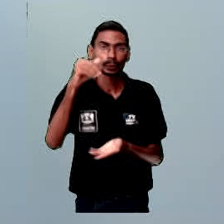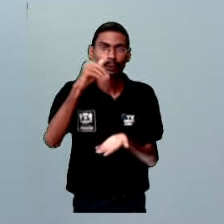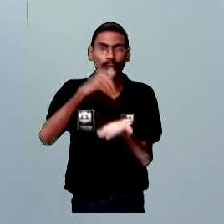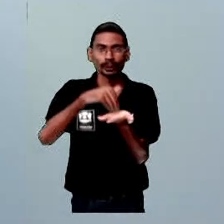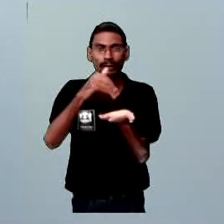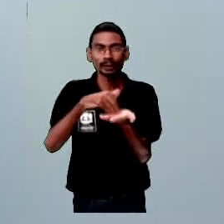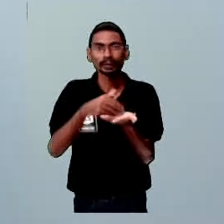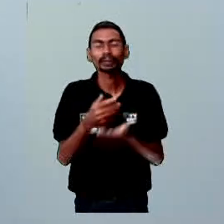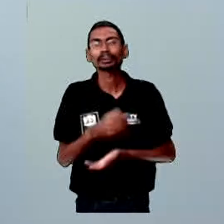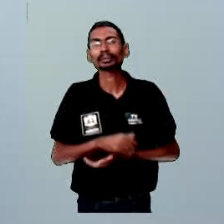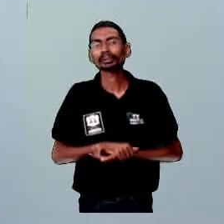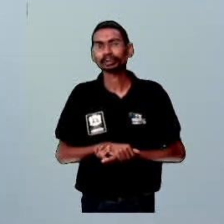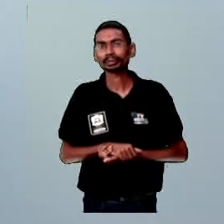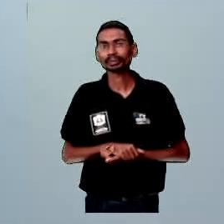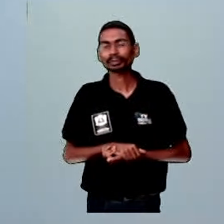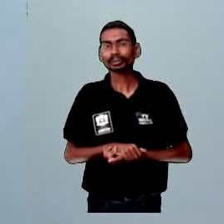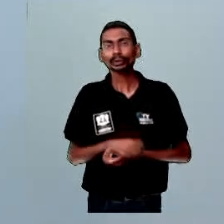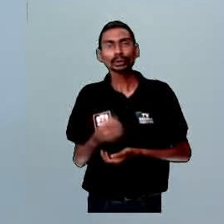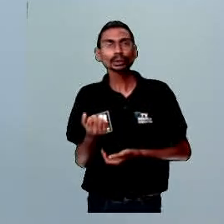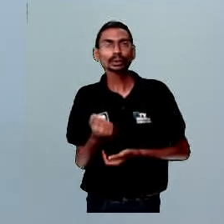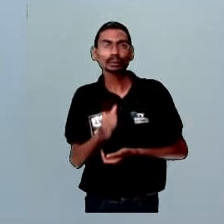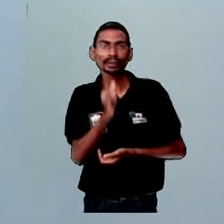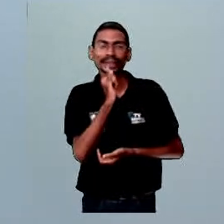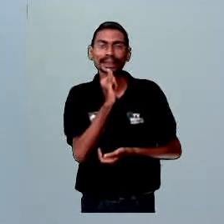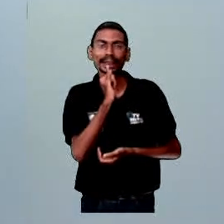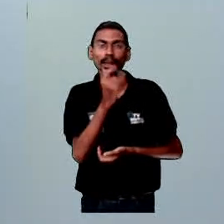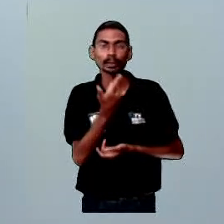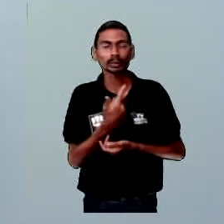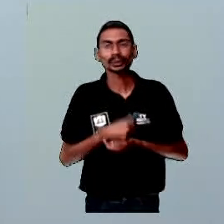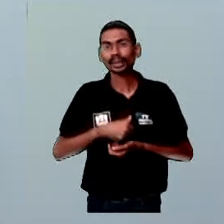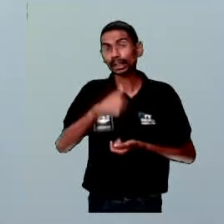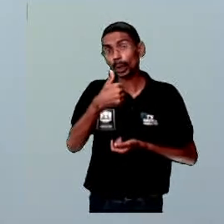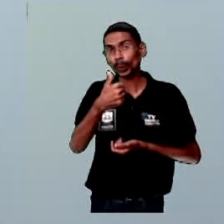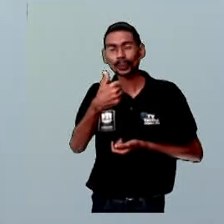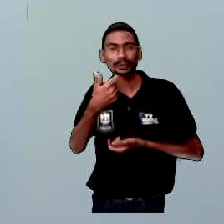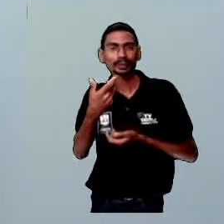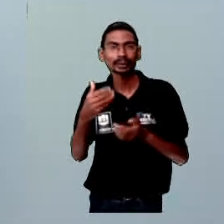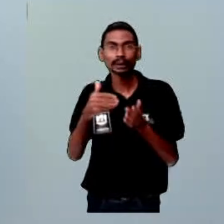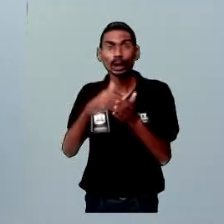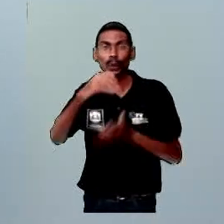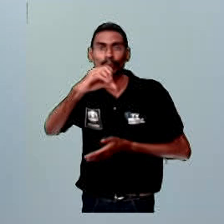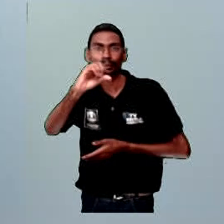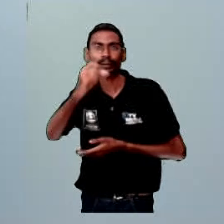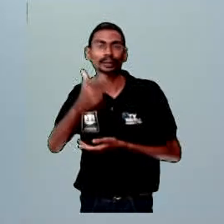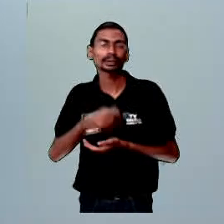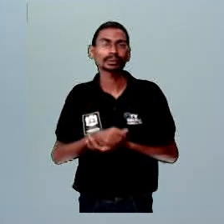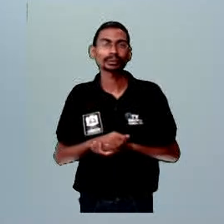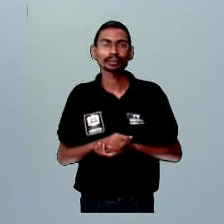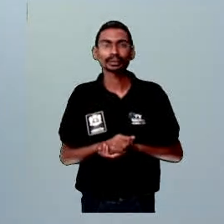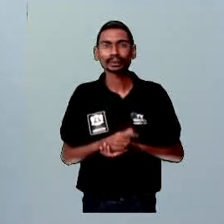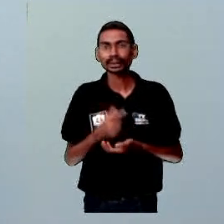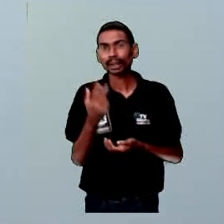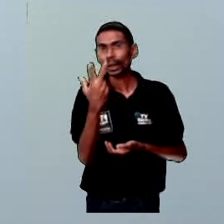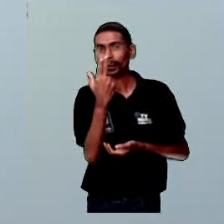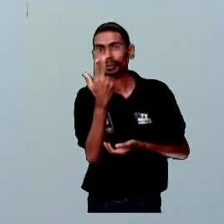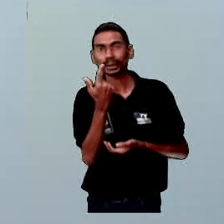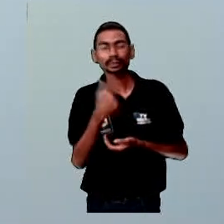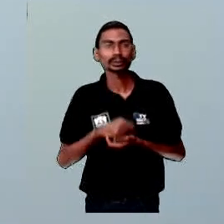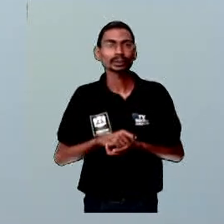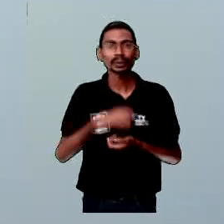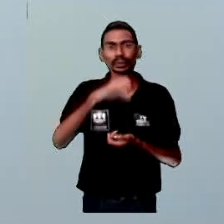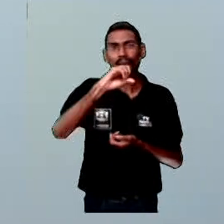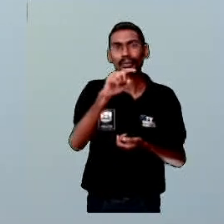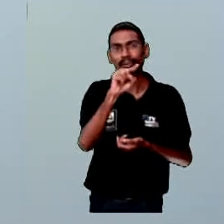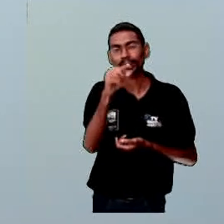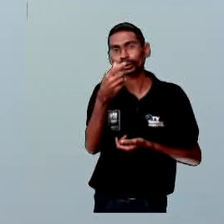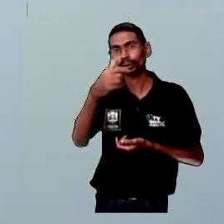certo? O próximo exemplo era entre 1 e 9. O mecanismo é o mesmo, né, gente? O 9 menos 1 vai